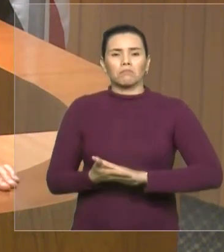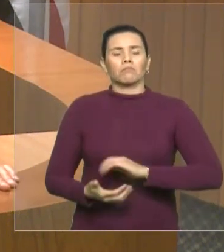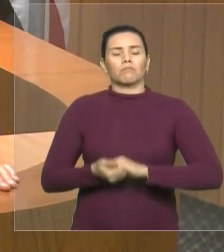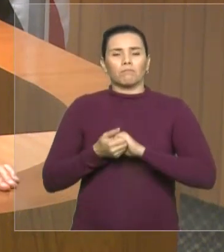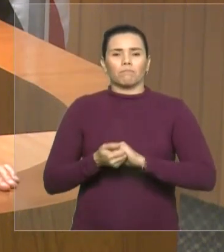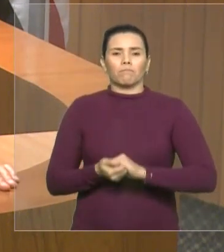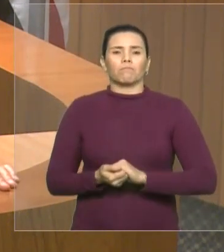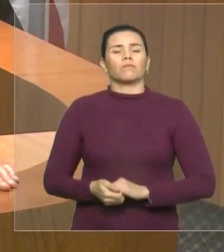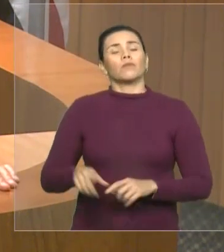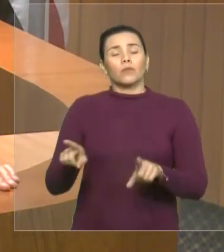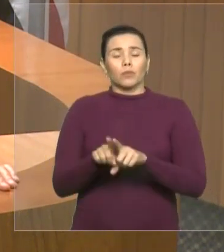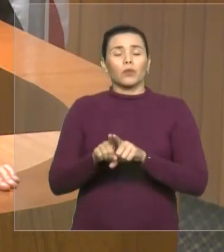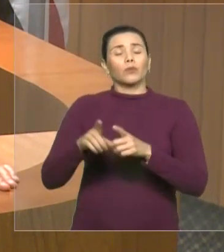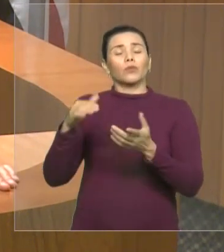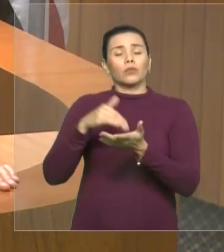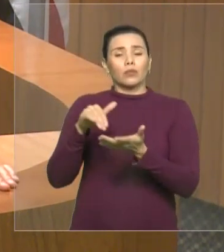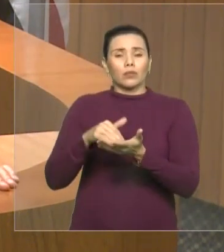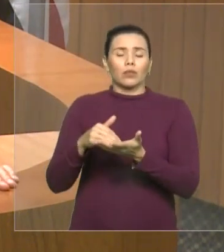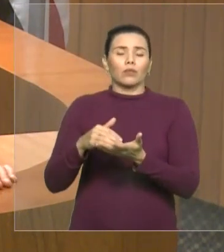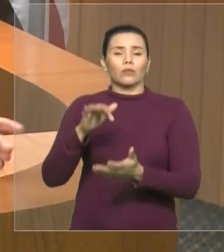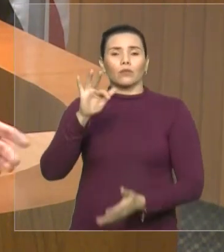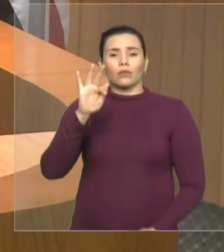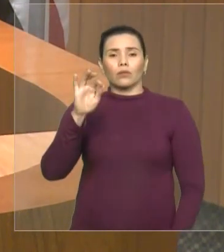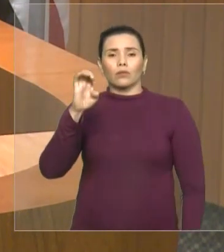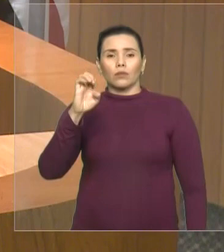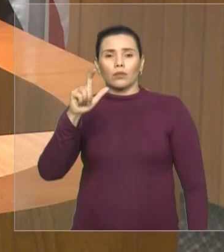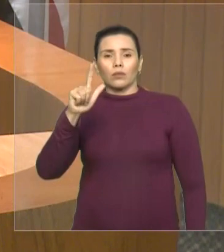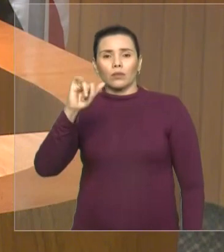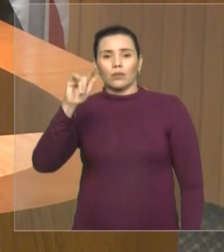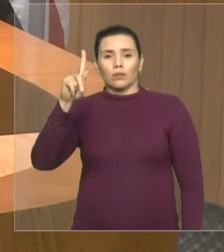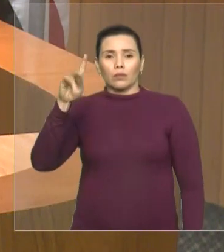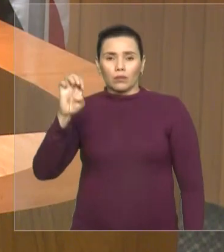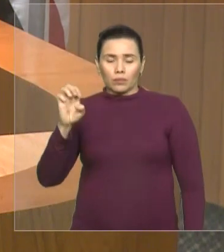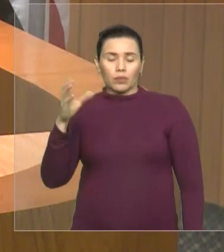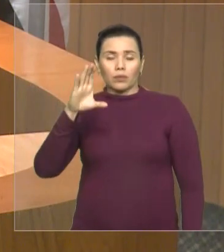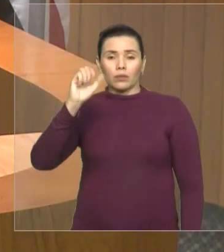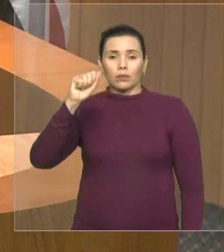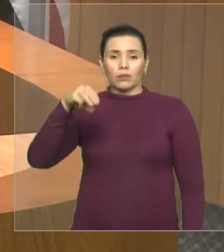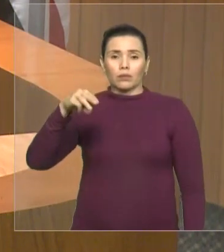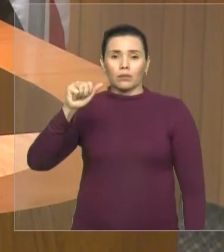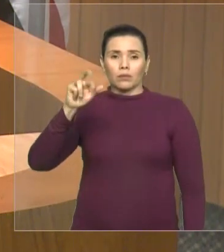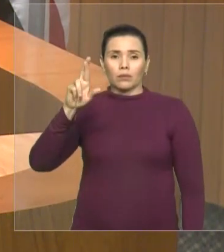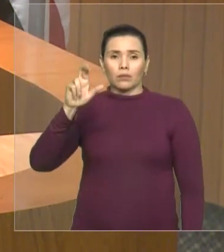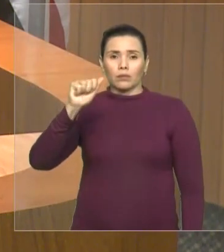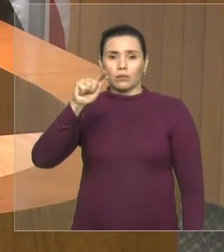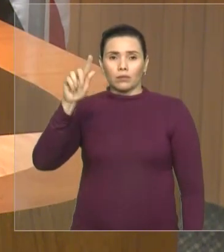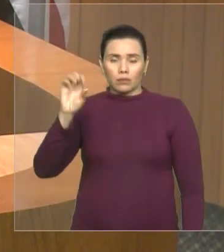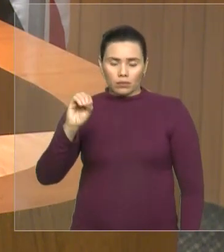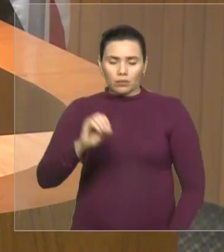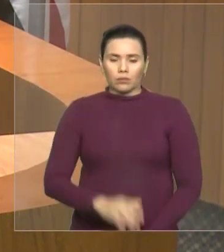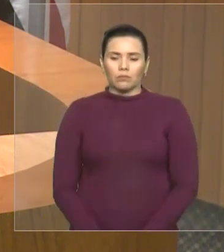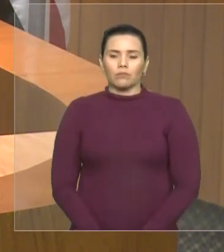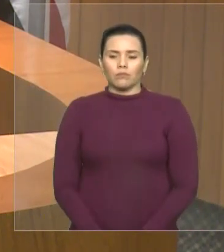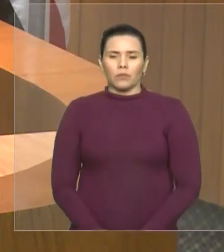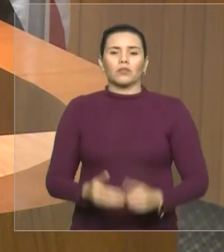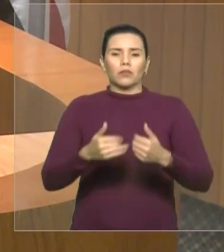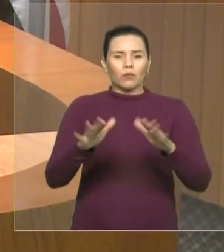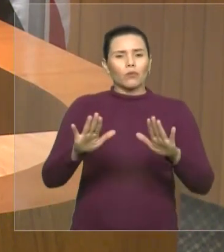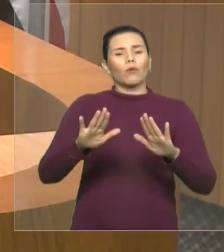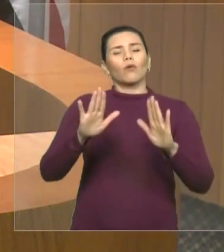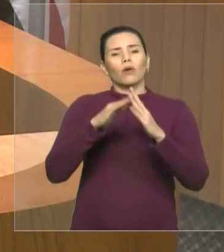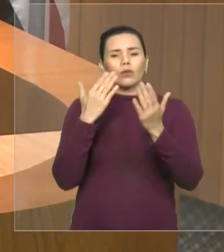Felipe Camarão, com mais uma escola digna. E não poderia também deixar de reconhecer a pavimentação asfáltica DMA